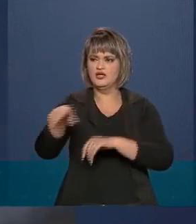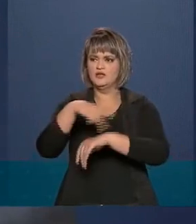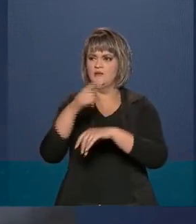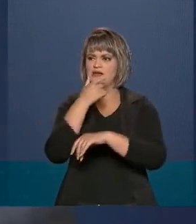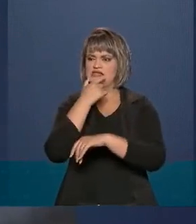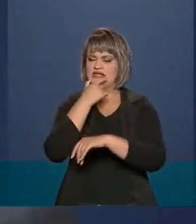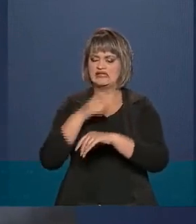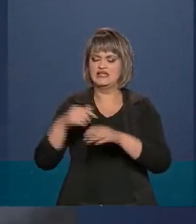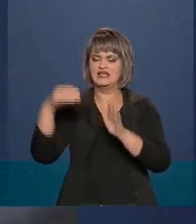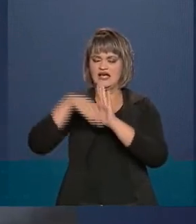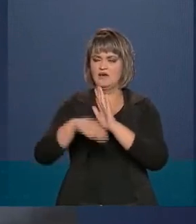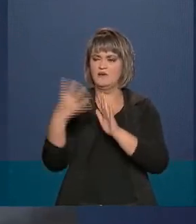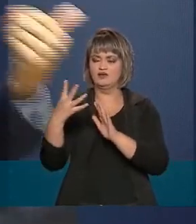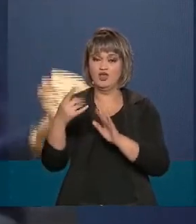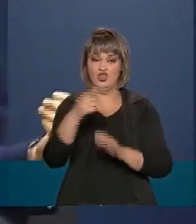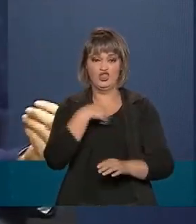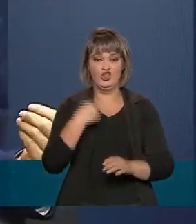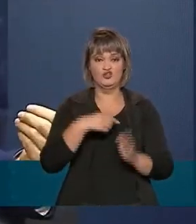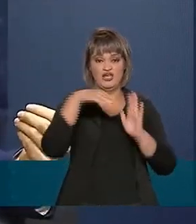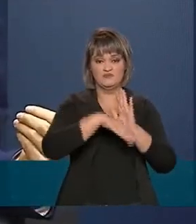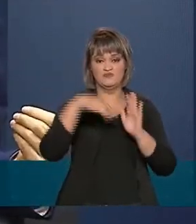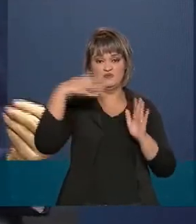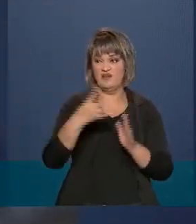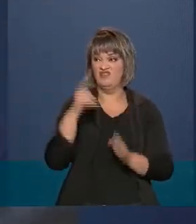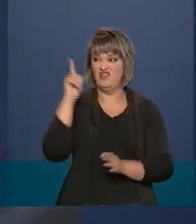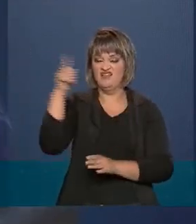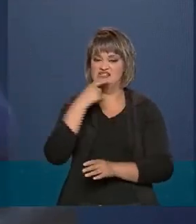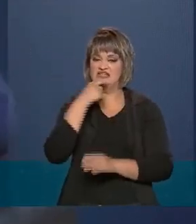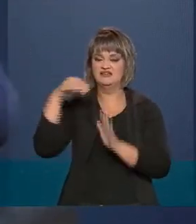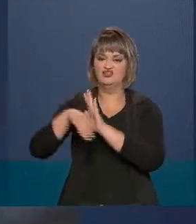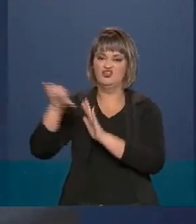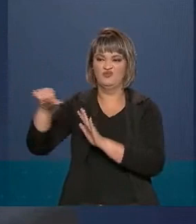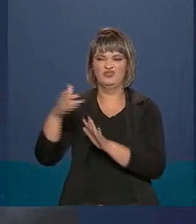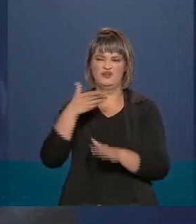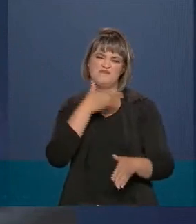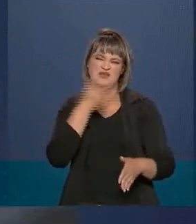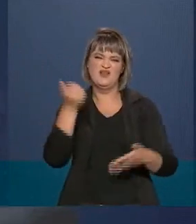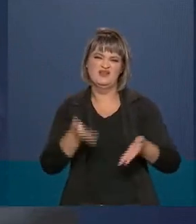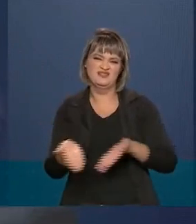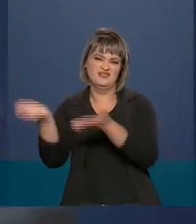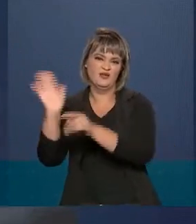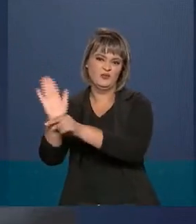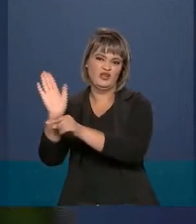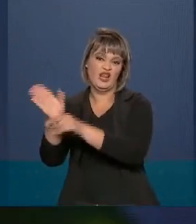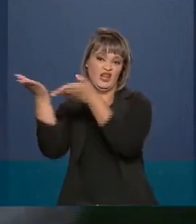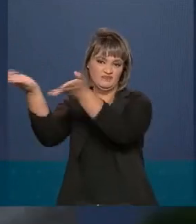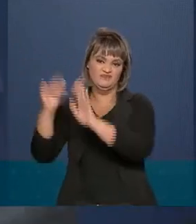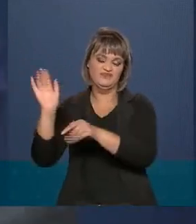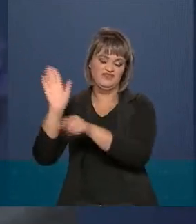recai 4. Nós caímos 4, a Inglaterra caiu 9,7, eu estou achando melhor de fazer previsão em outro lugar.